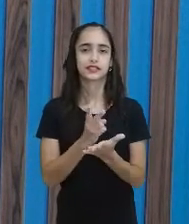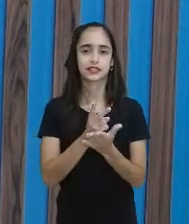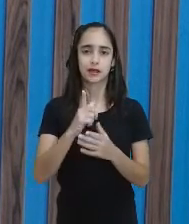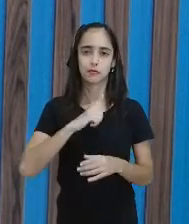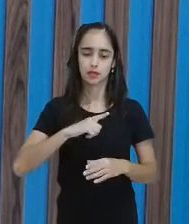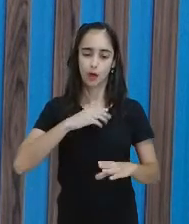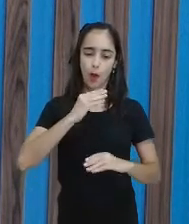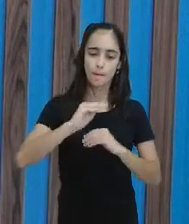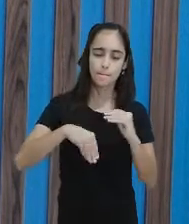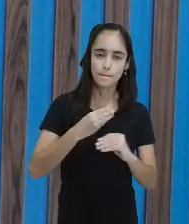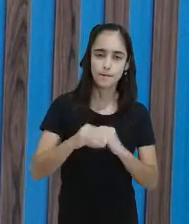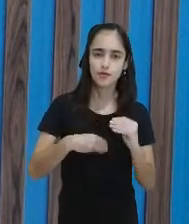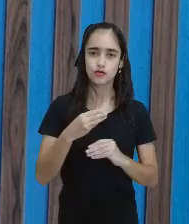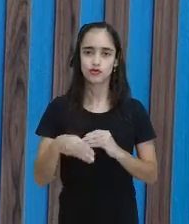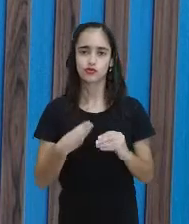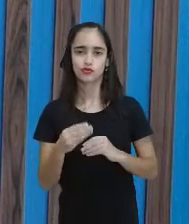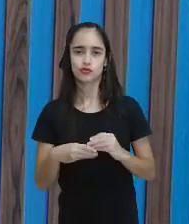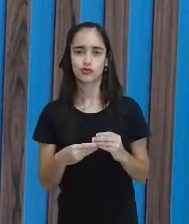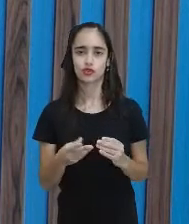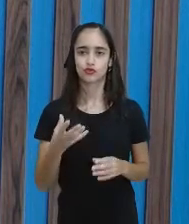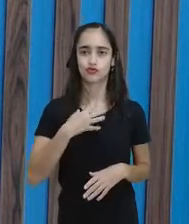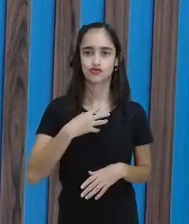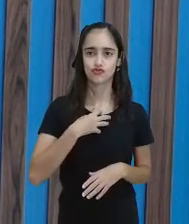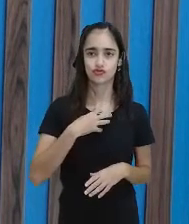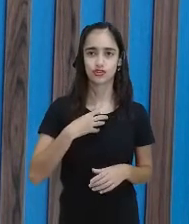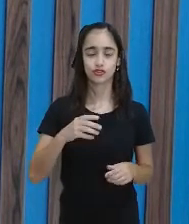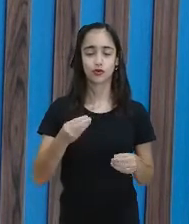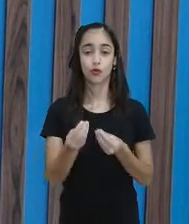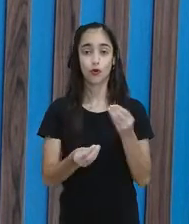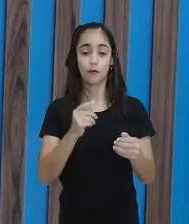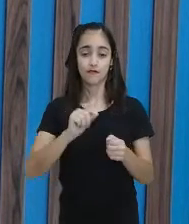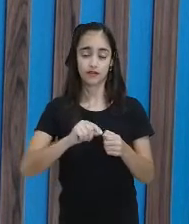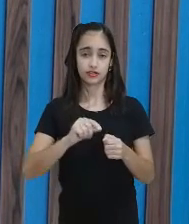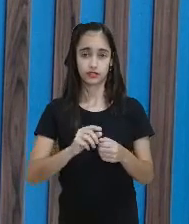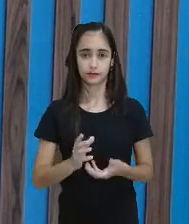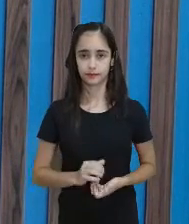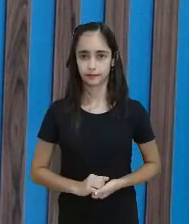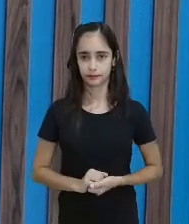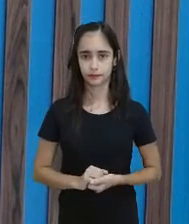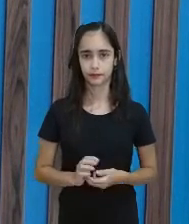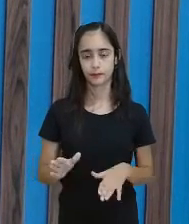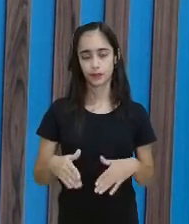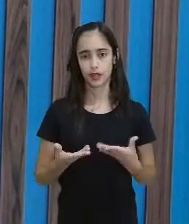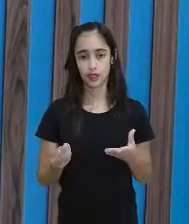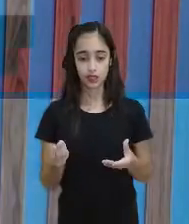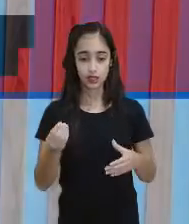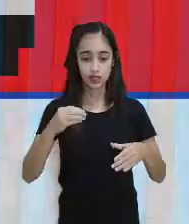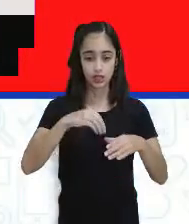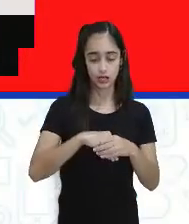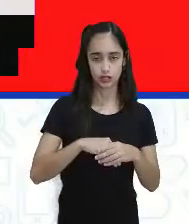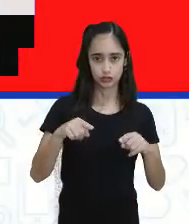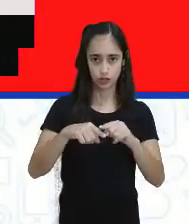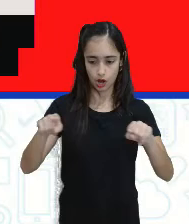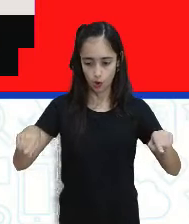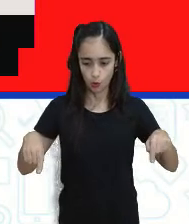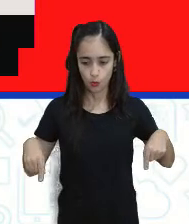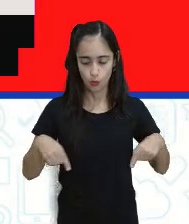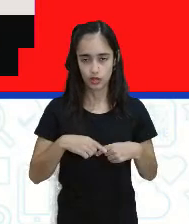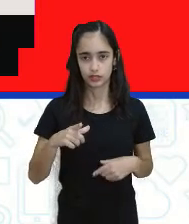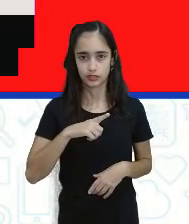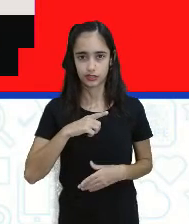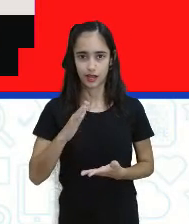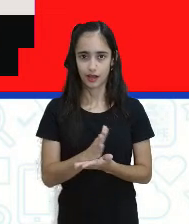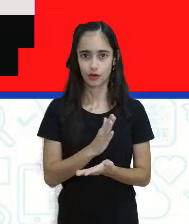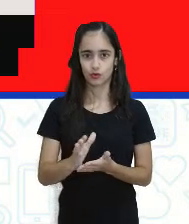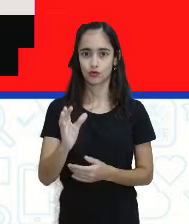para a recepção como para o levantamento. Então, ó, dentro da quadra nós temos alguns números. Então, quando você fica